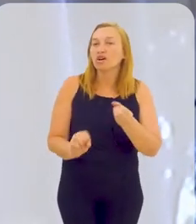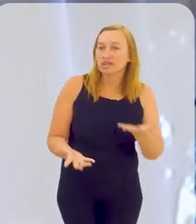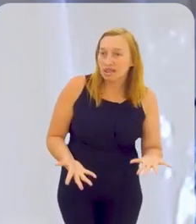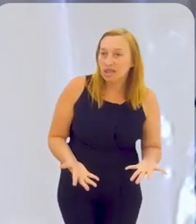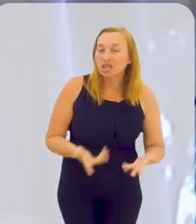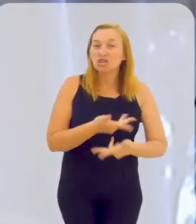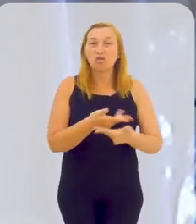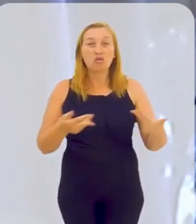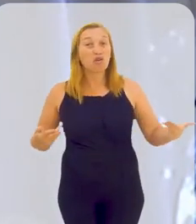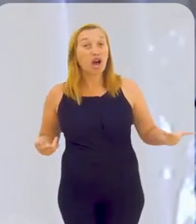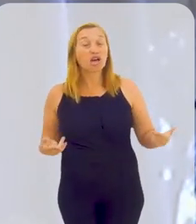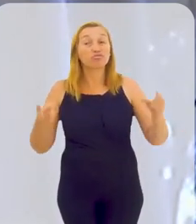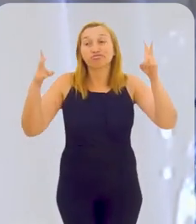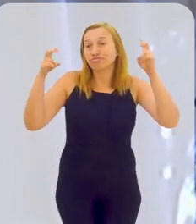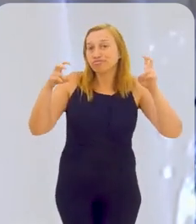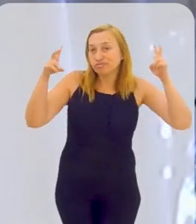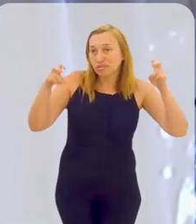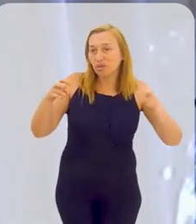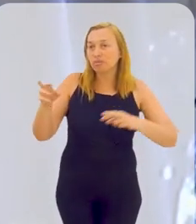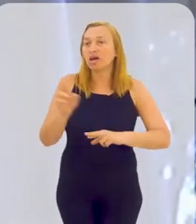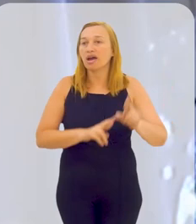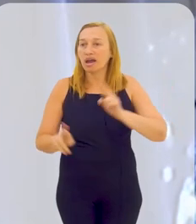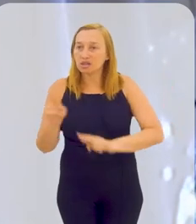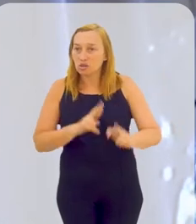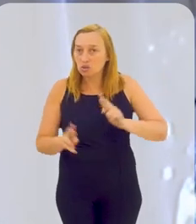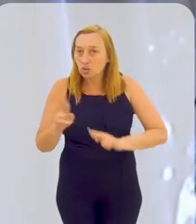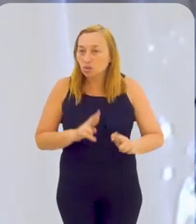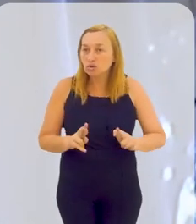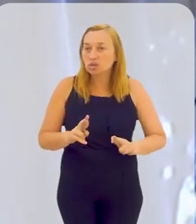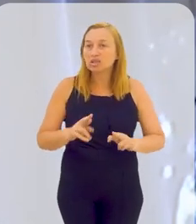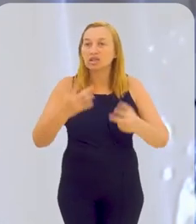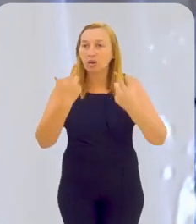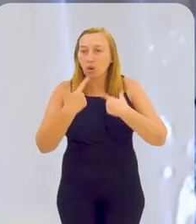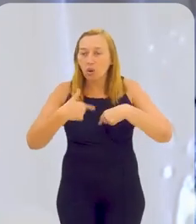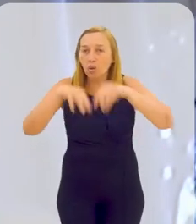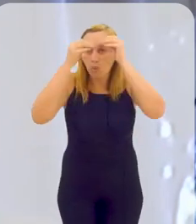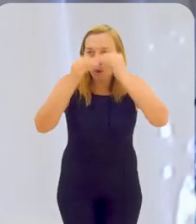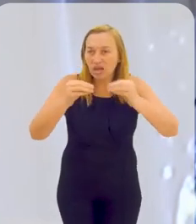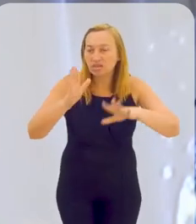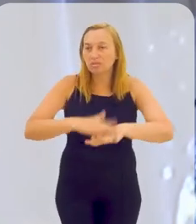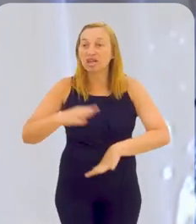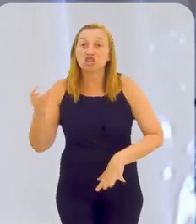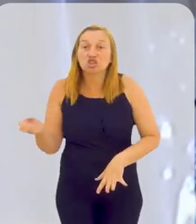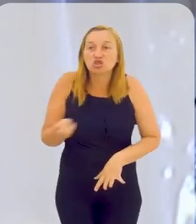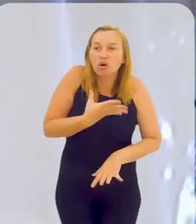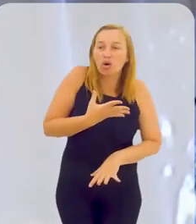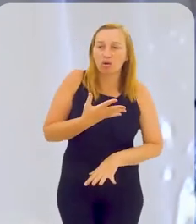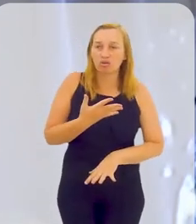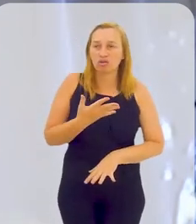fazer isso. Então, são muitos os temas que se correlacionam, né, numa linguagem aí mais